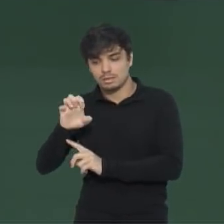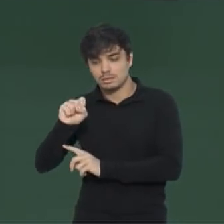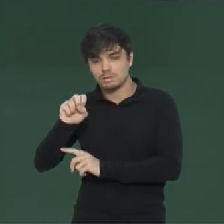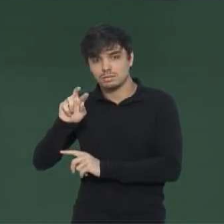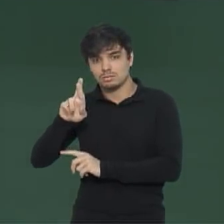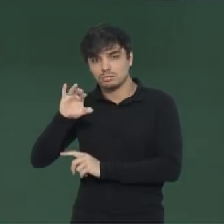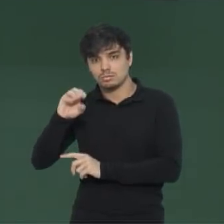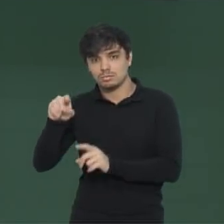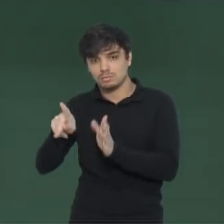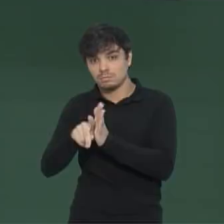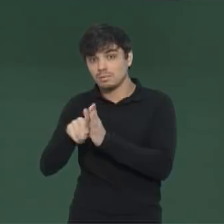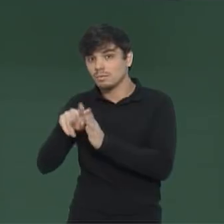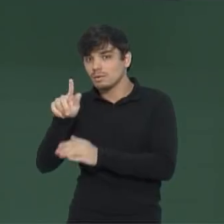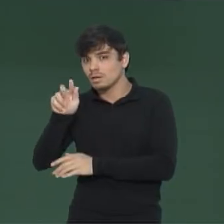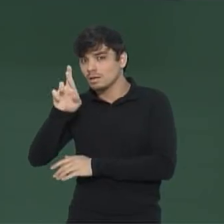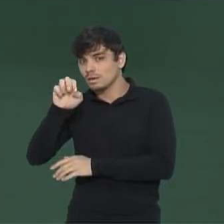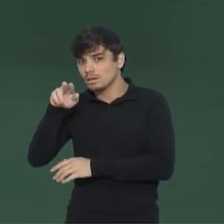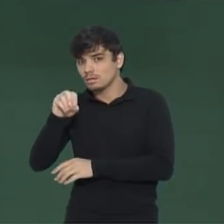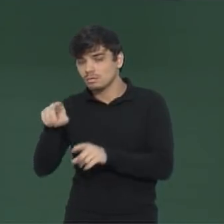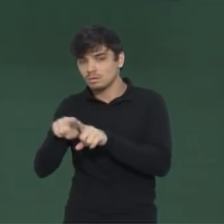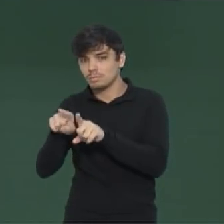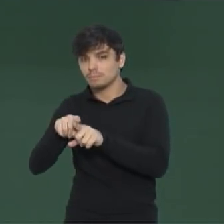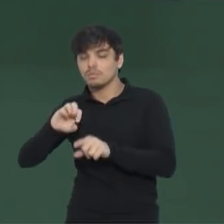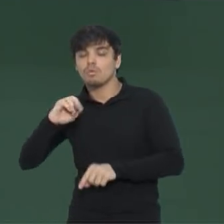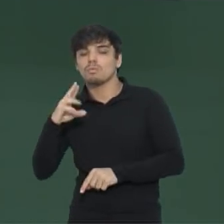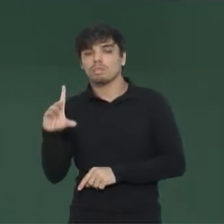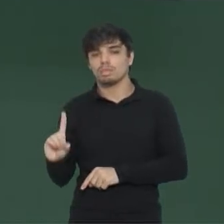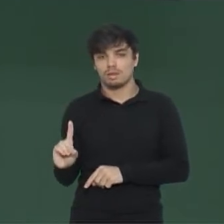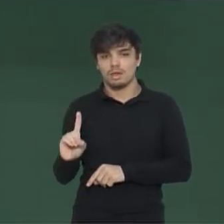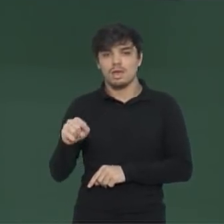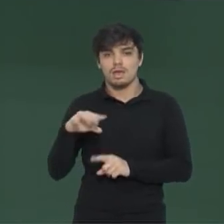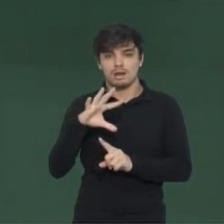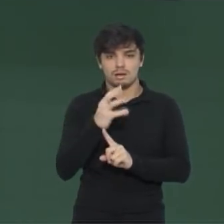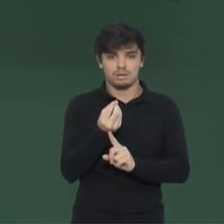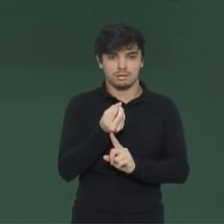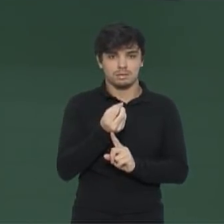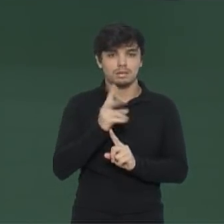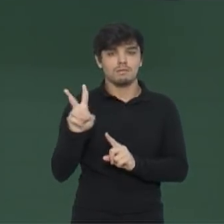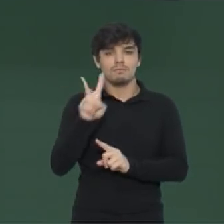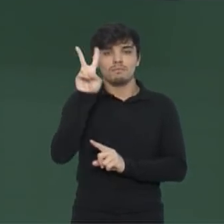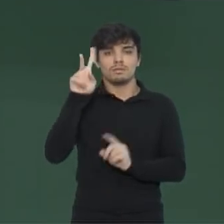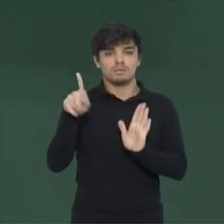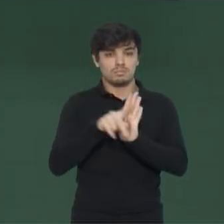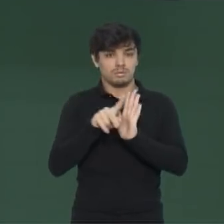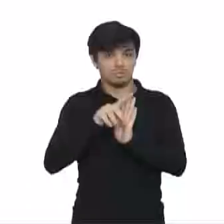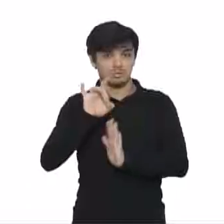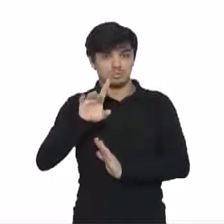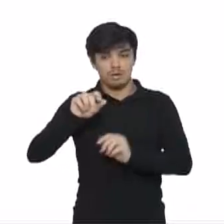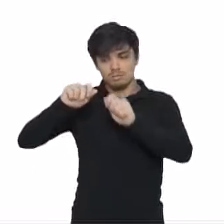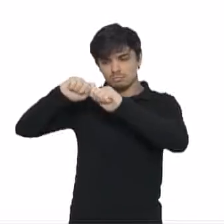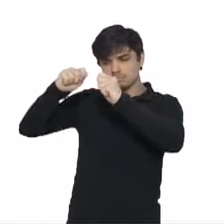artísticos gregos. E letra D, era uma arte que valorizava apenas a pintura.